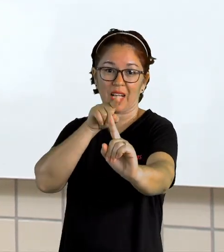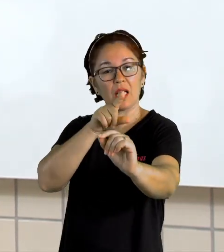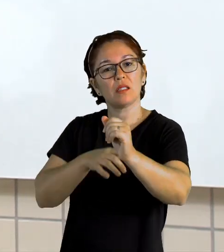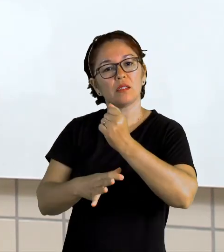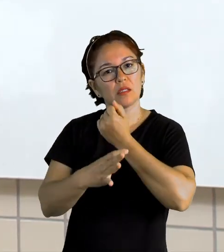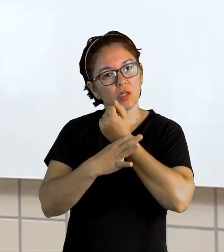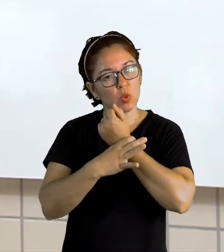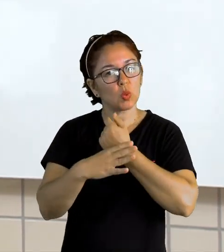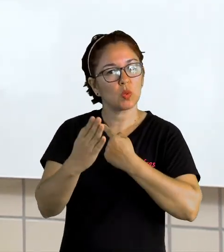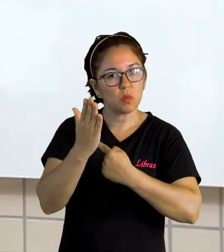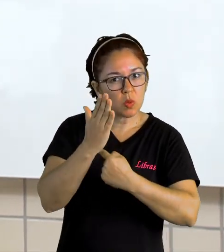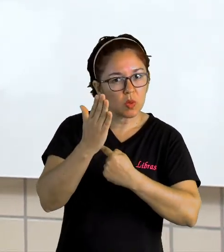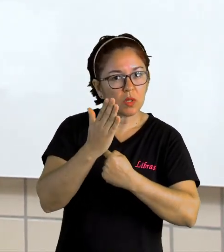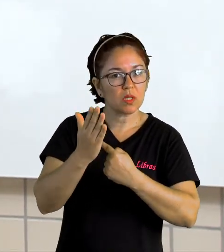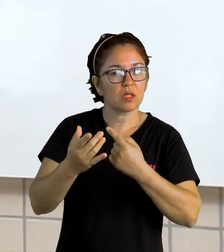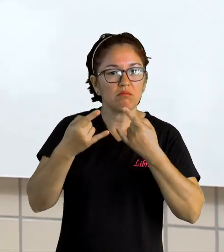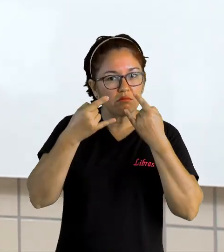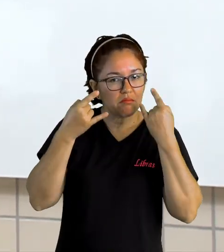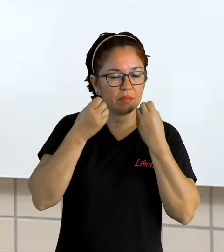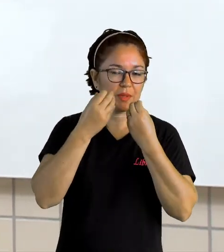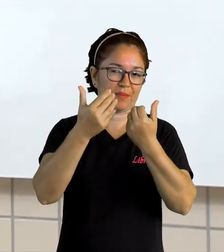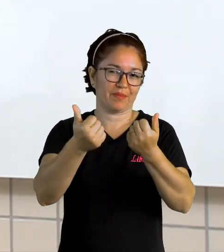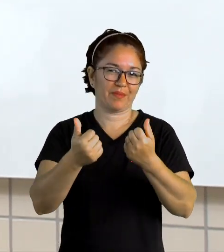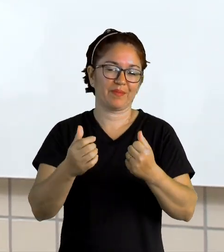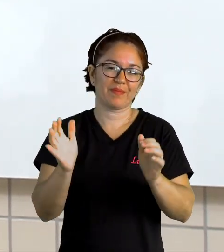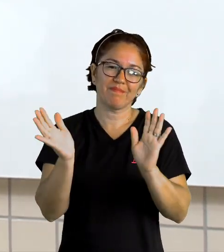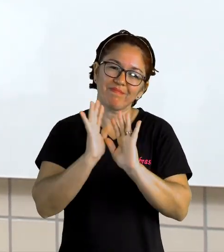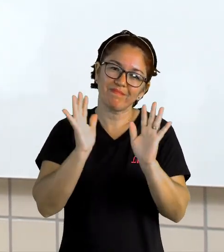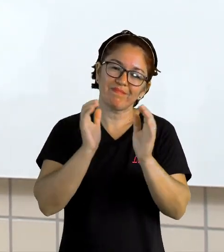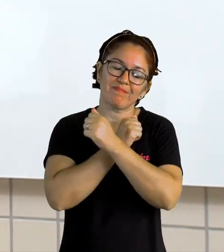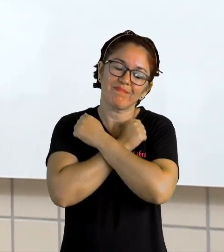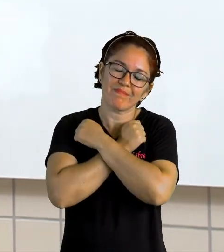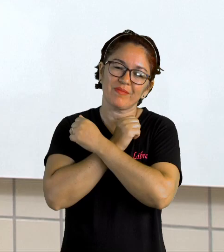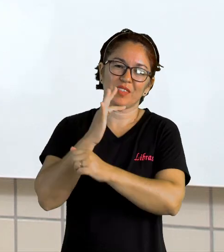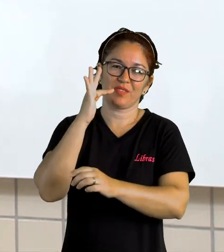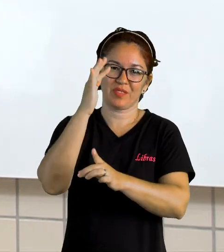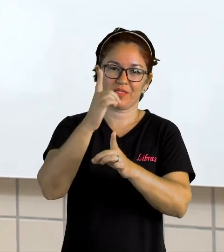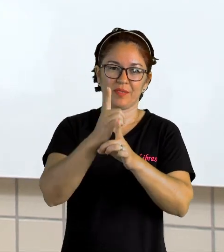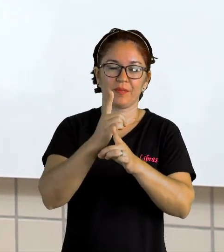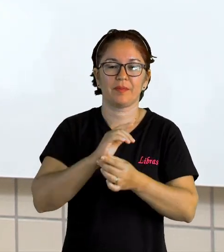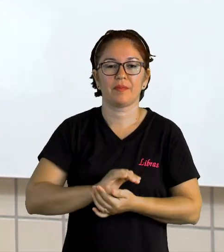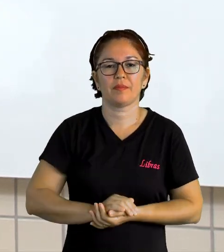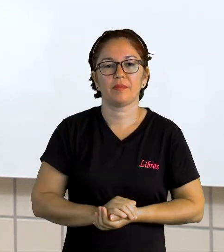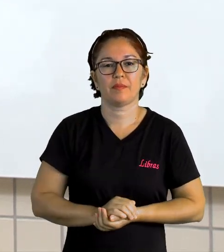ok? Então, eu me despeço de vocês, um grande abraço e até a próxima aula.